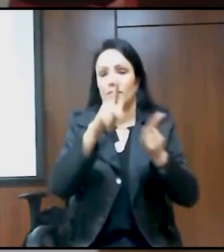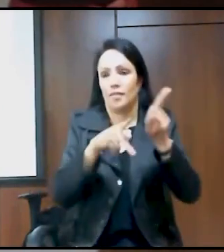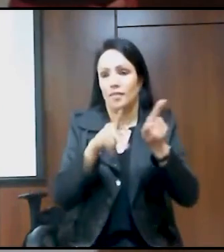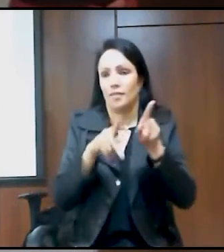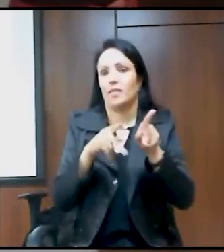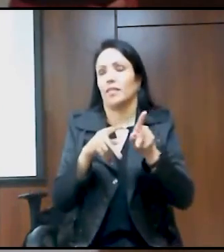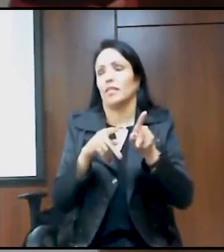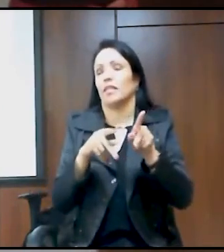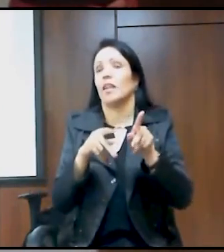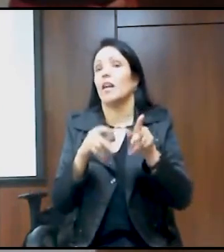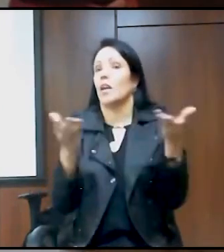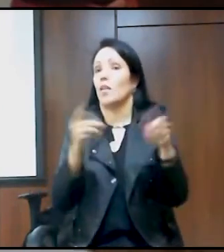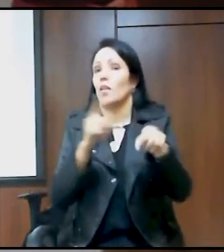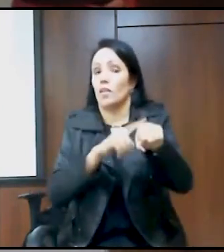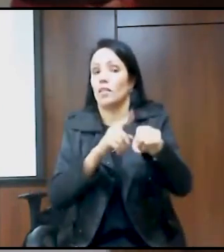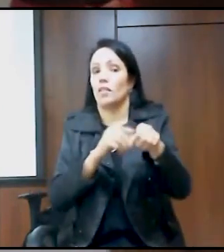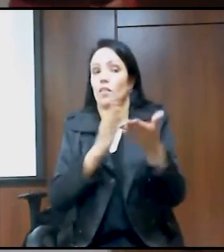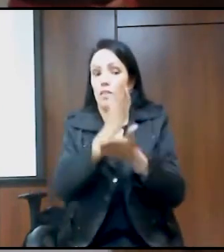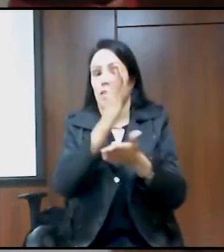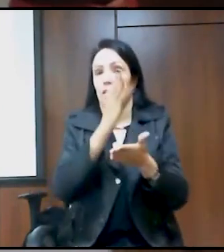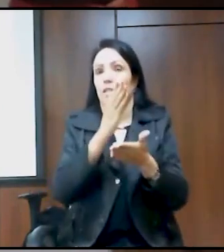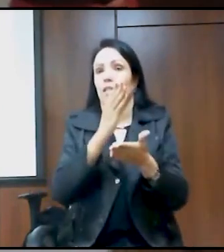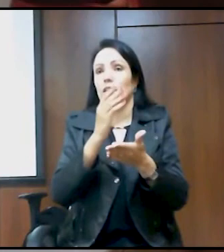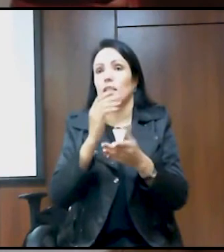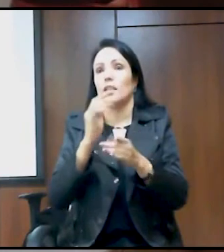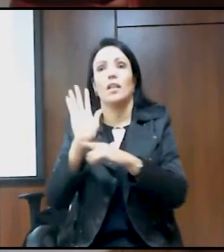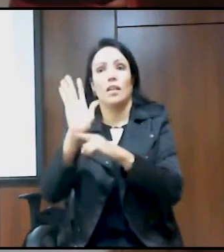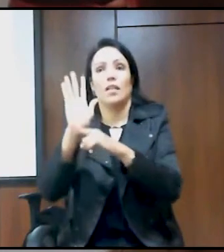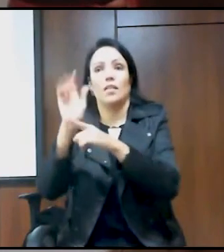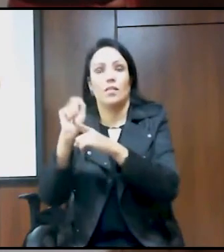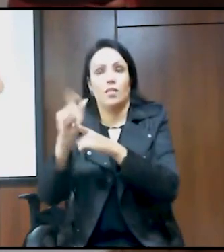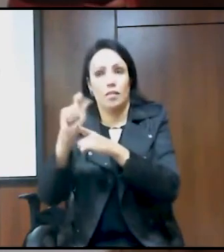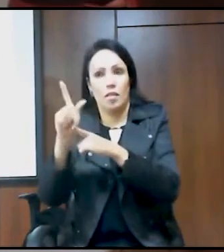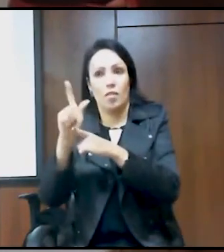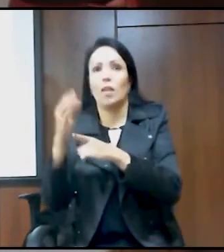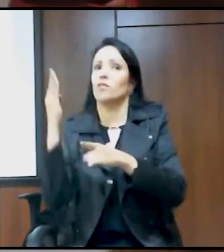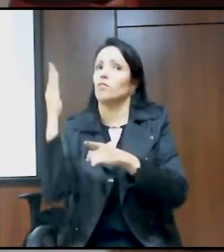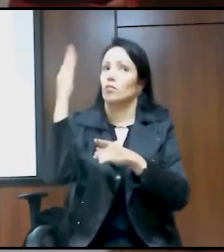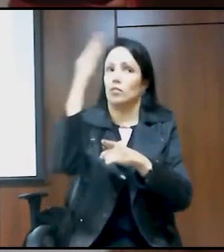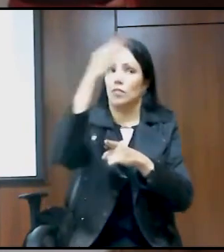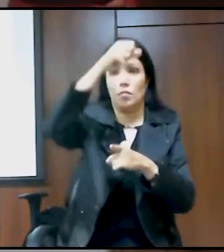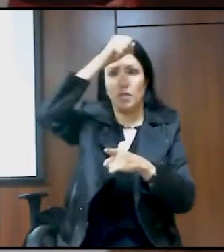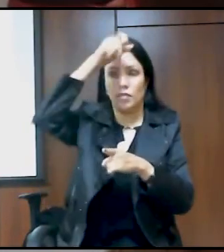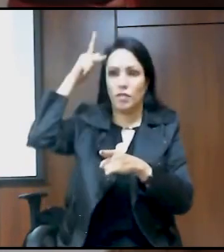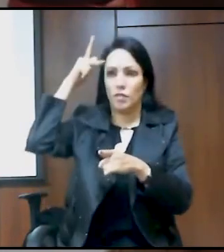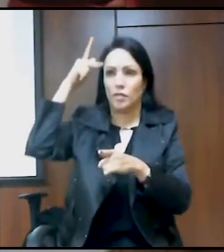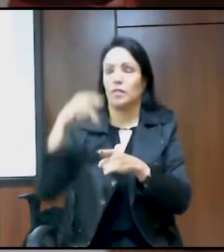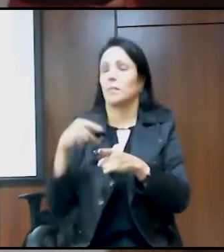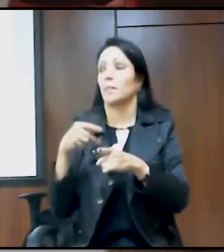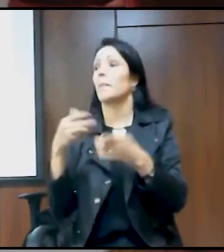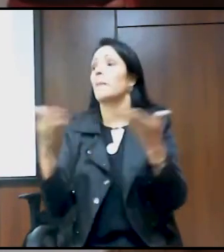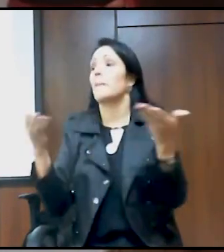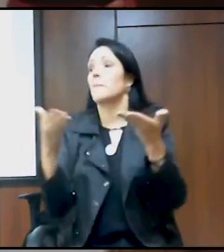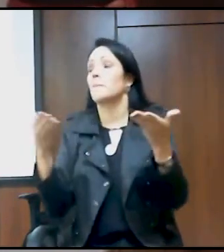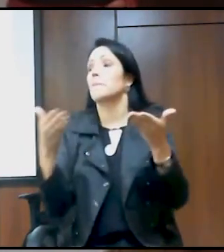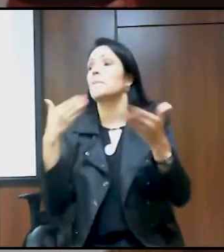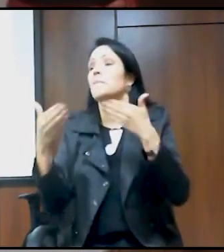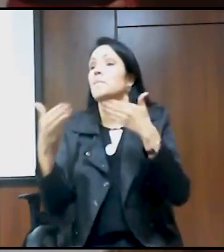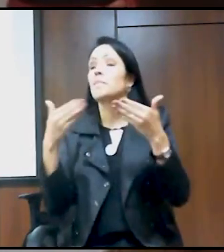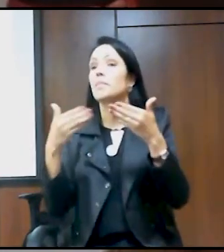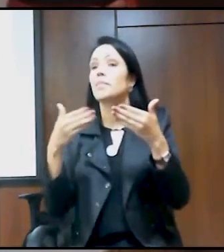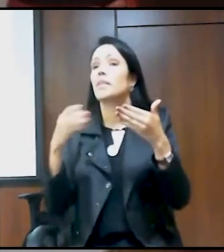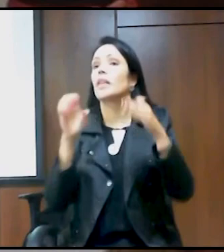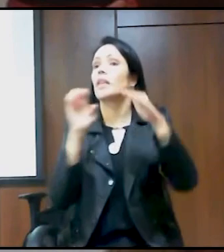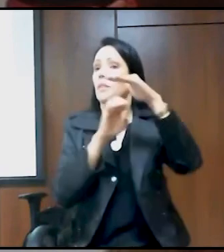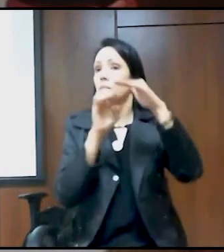auxílio aluguel aprovado, você hoje vai na prefeitura diretamente. O que está sendo discutido é que essas empresas, você tenha que